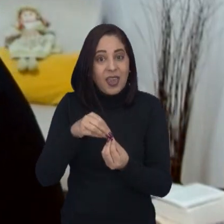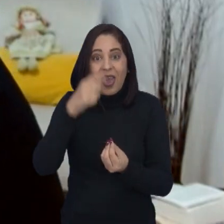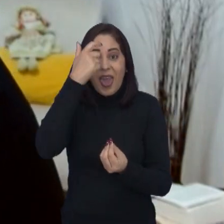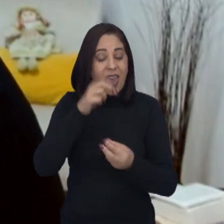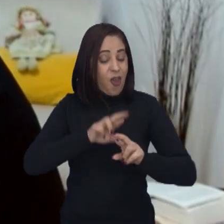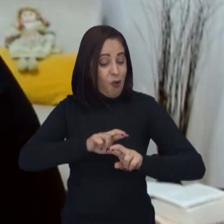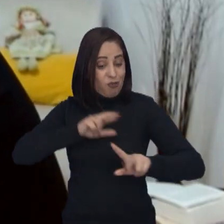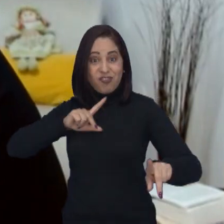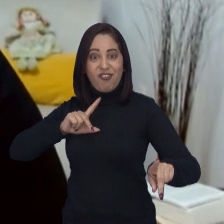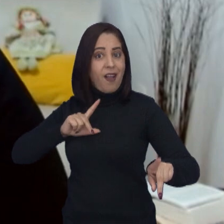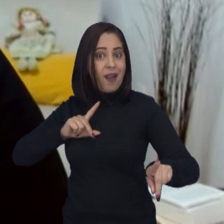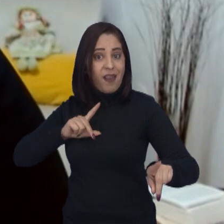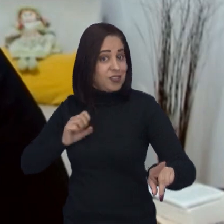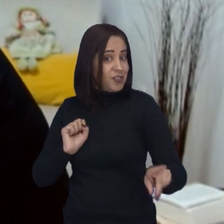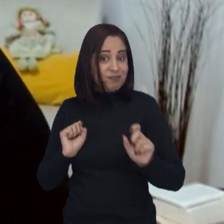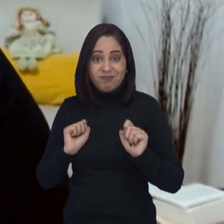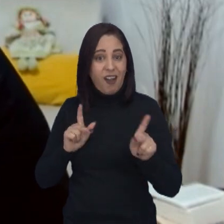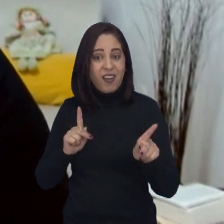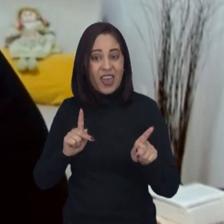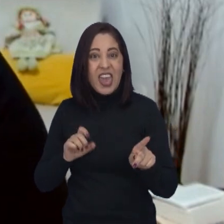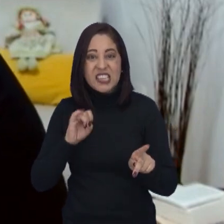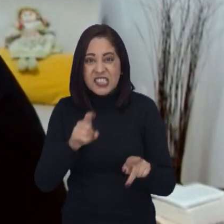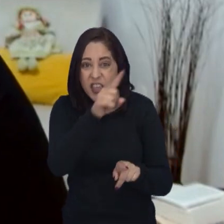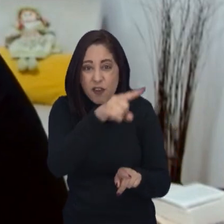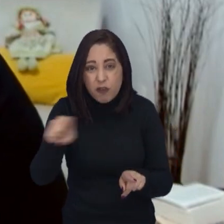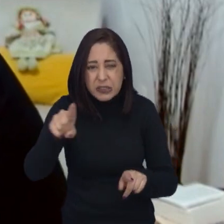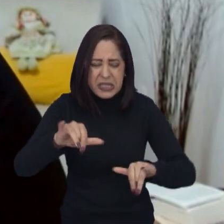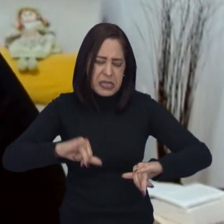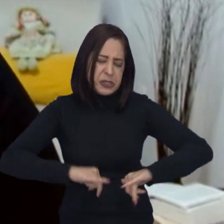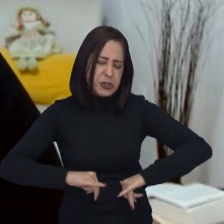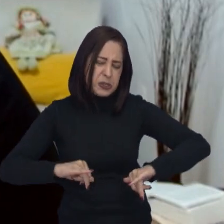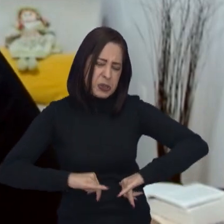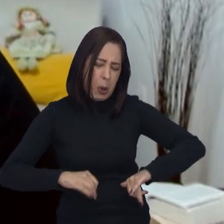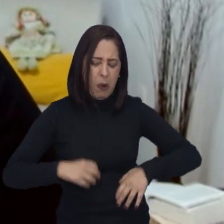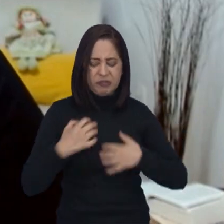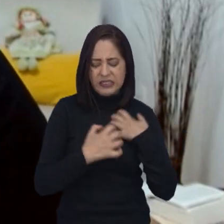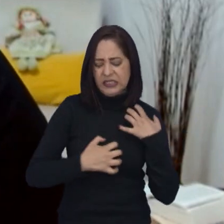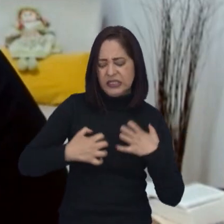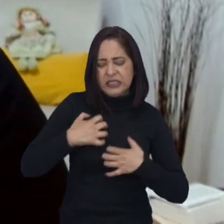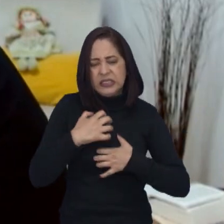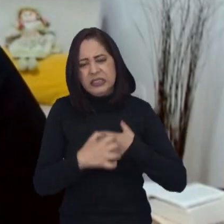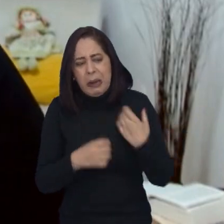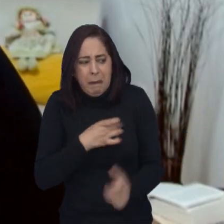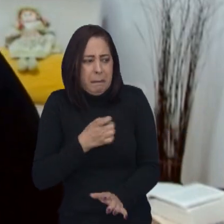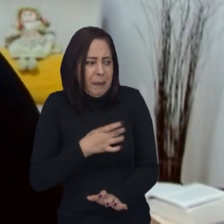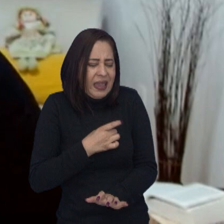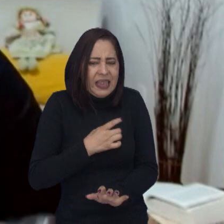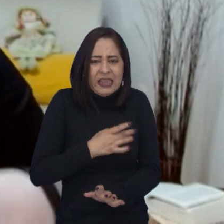o meu diferencial. Então, se você está aí sofrendo, angustiada, com medo, com